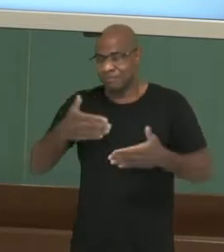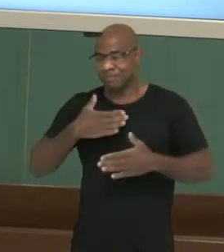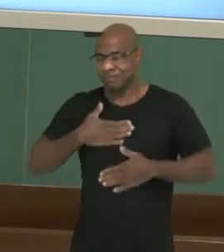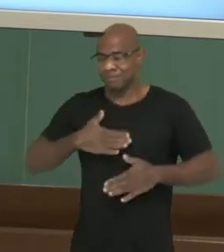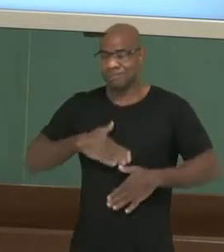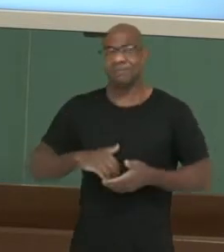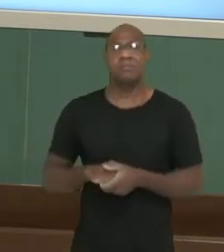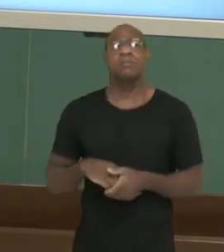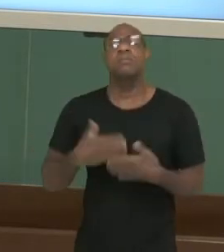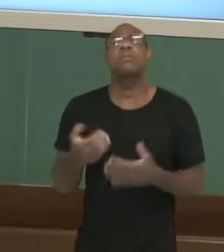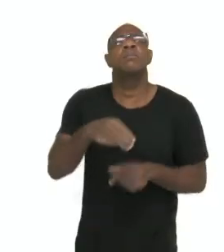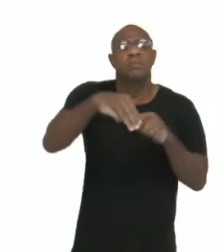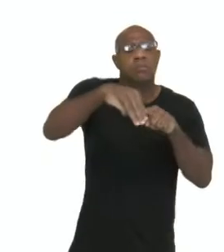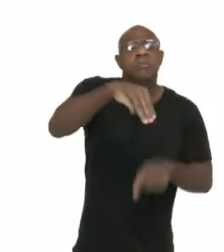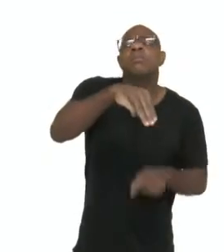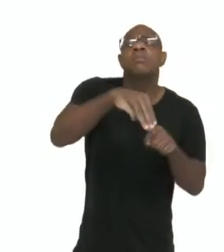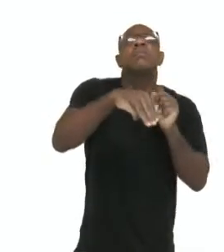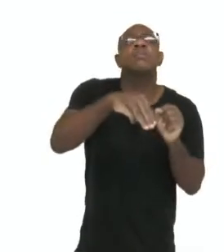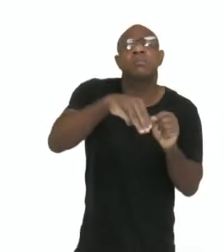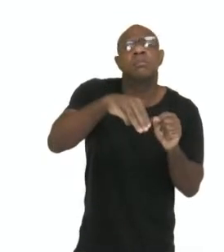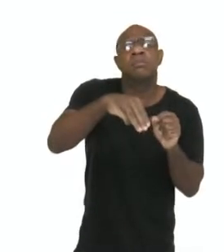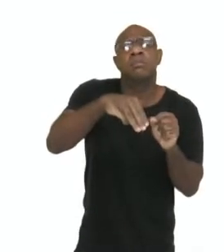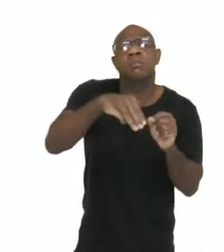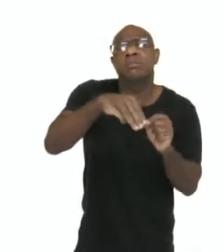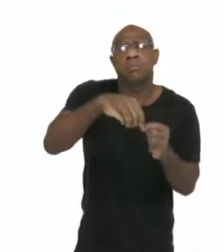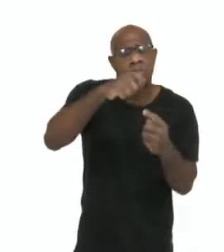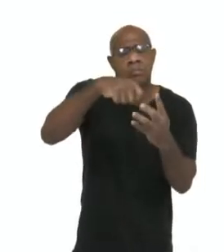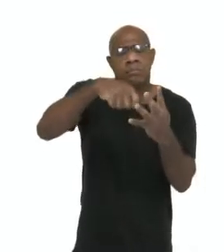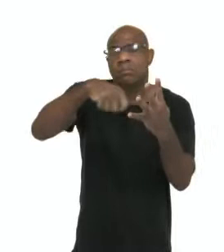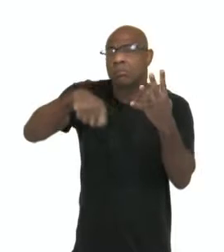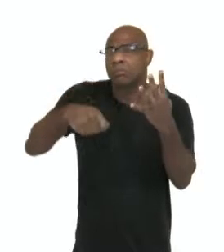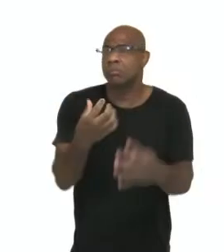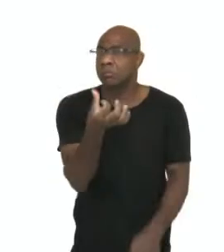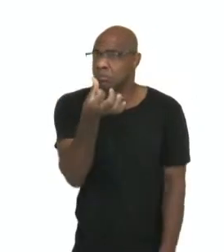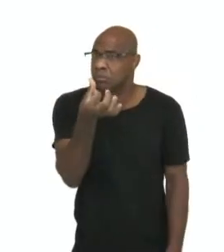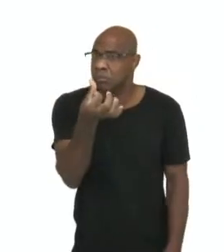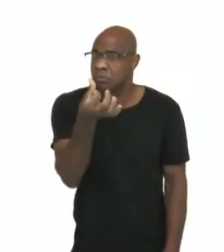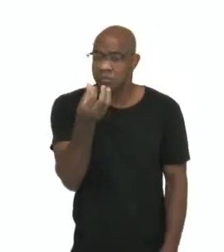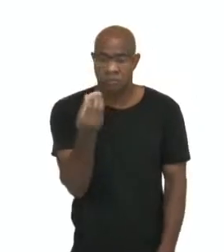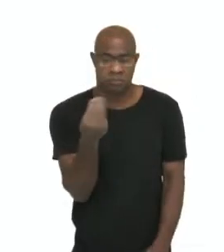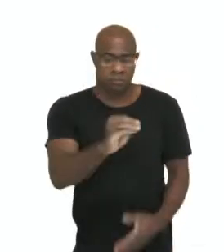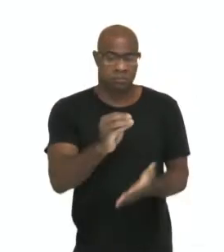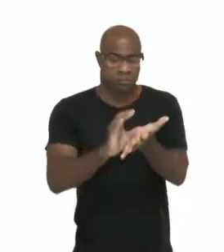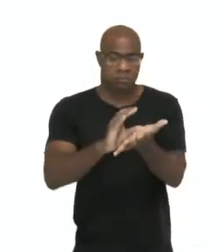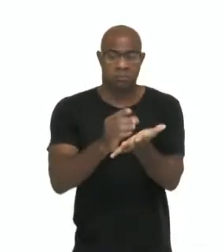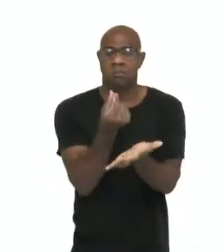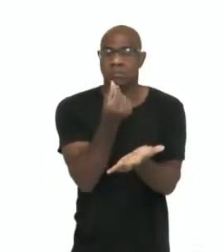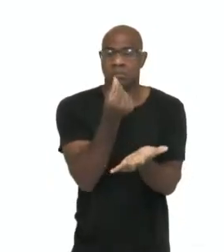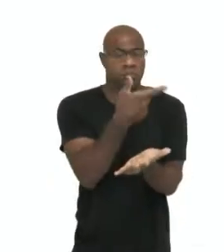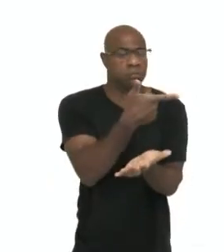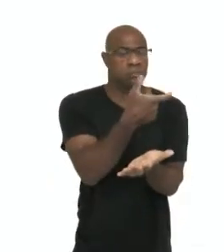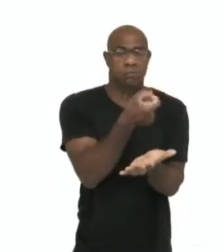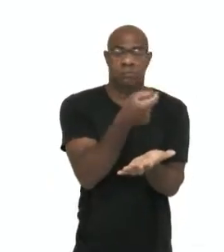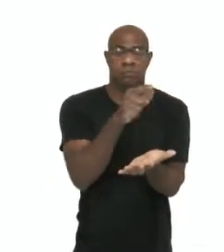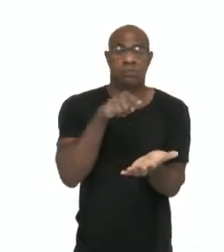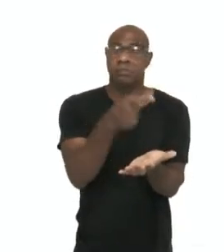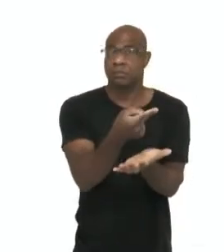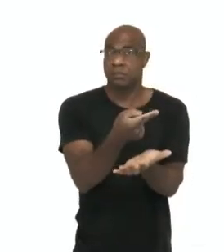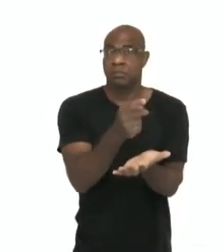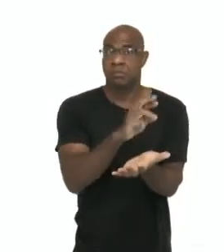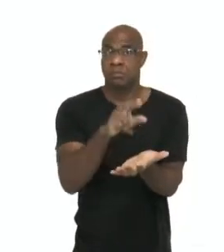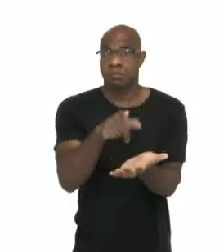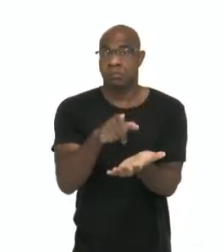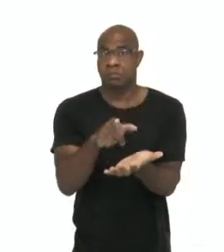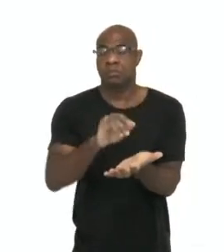é o montante correspondente a 6 meses de aplicação da quantia de R$ 20.000 na modalidade de